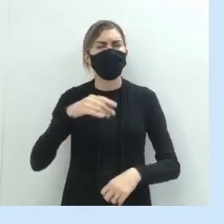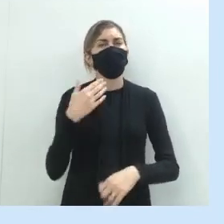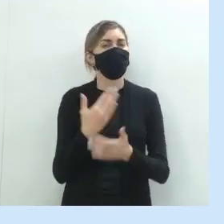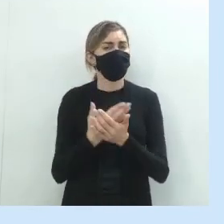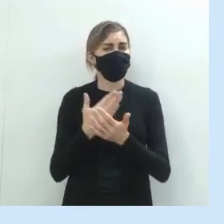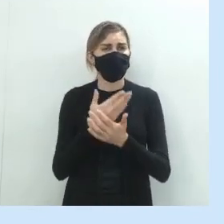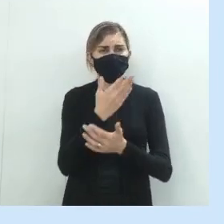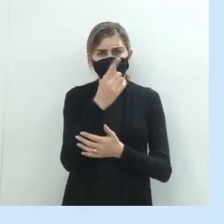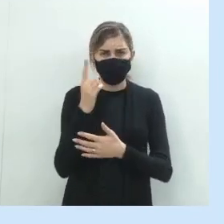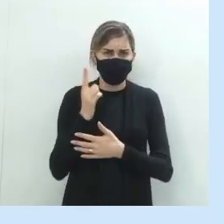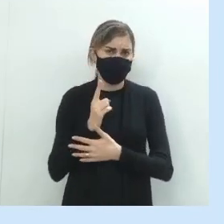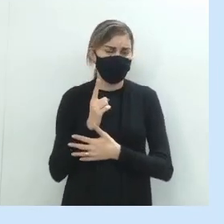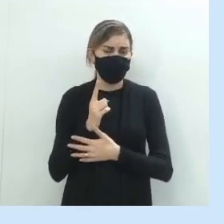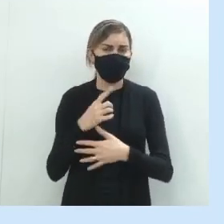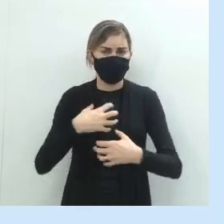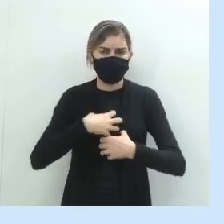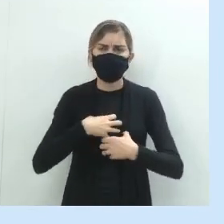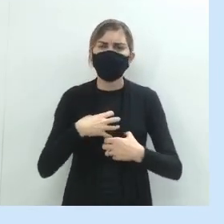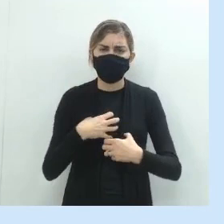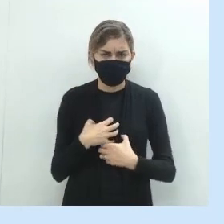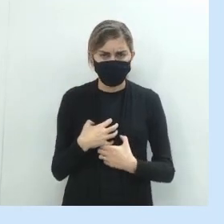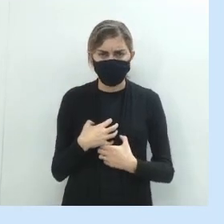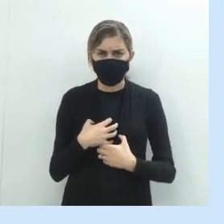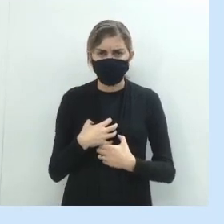isso. Olha, a sensação